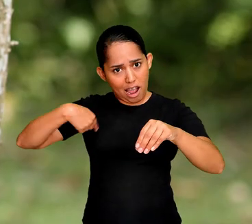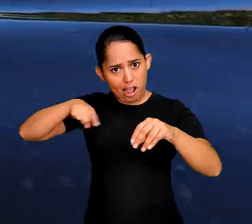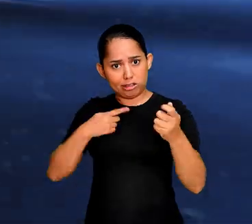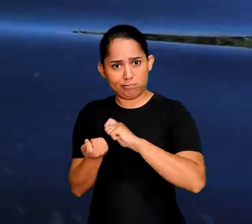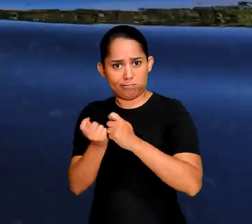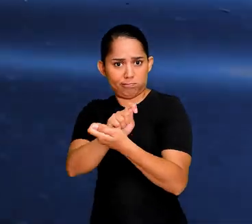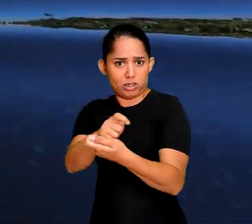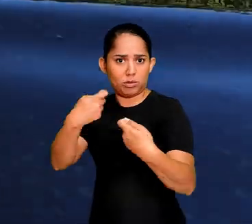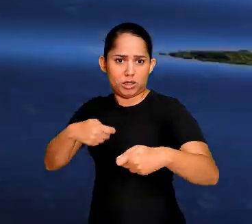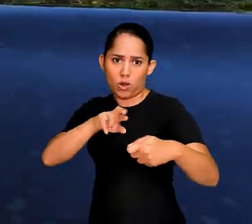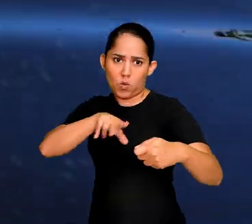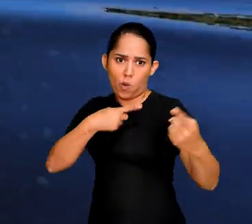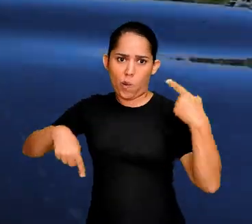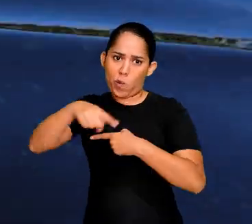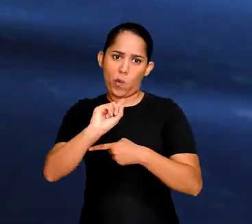all'uomo.